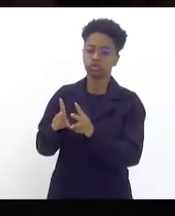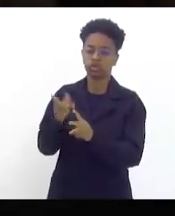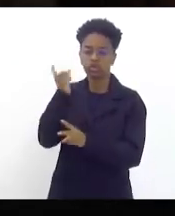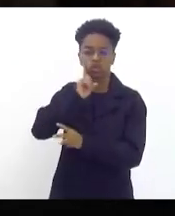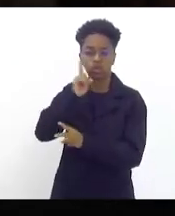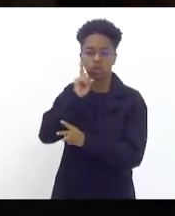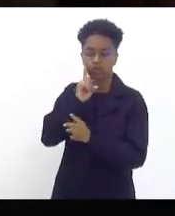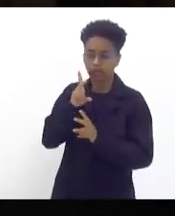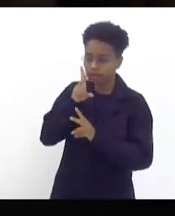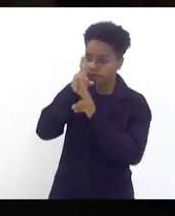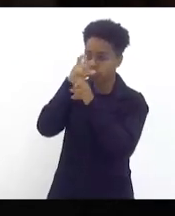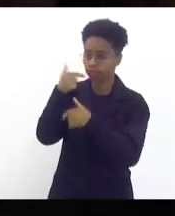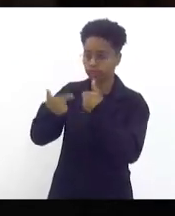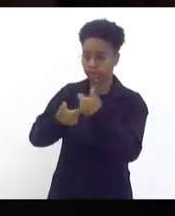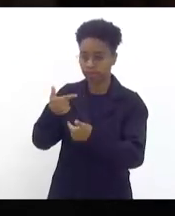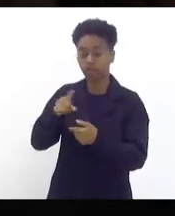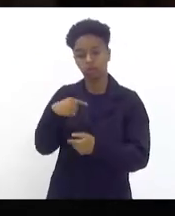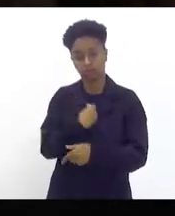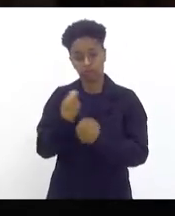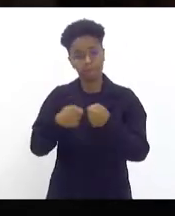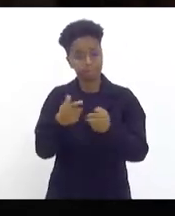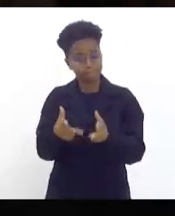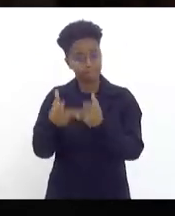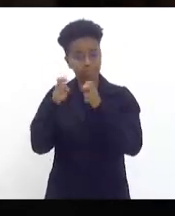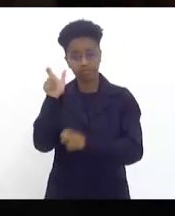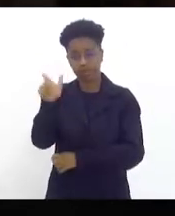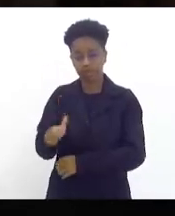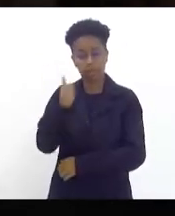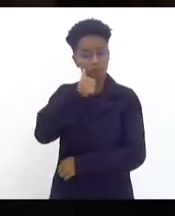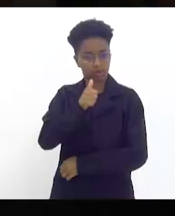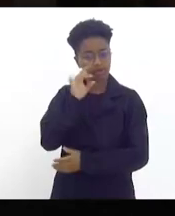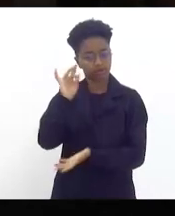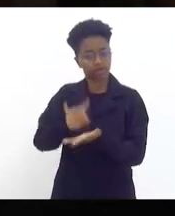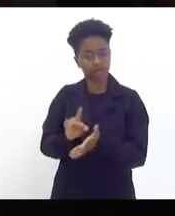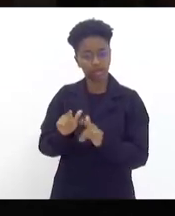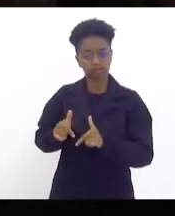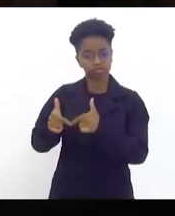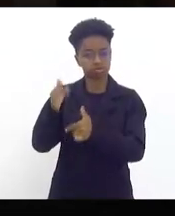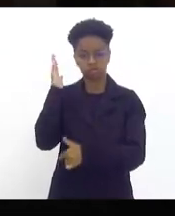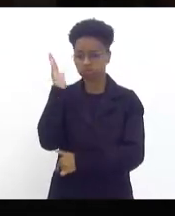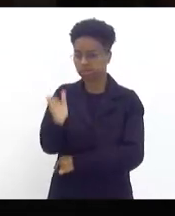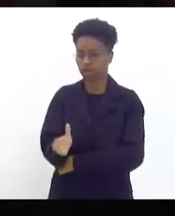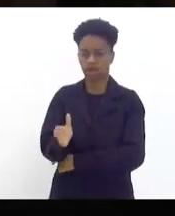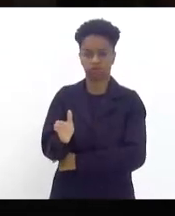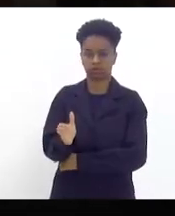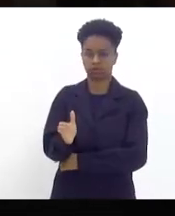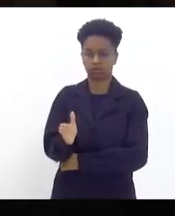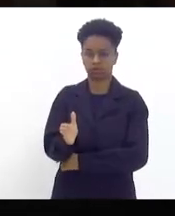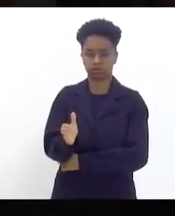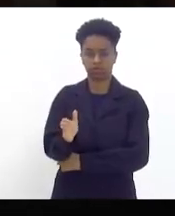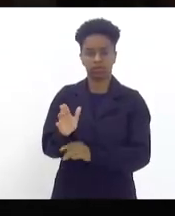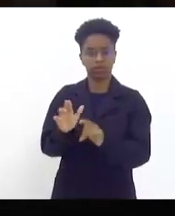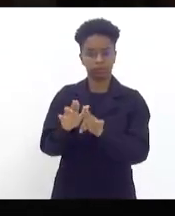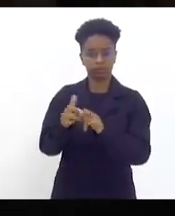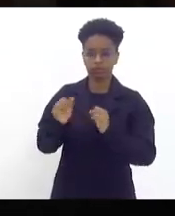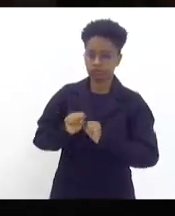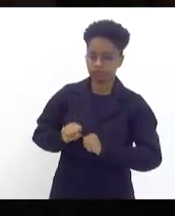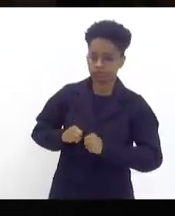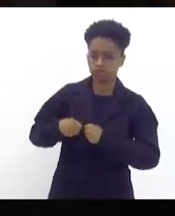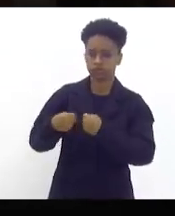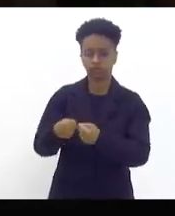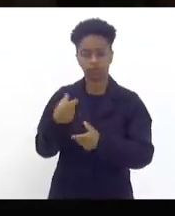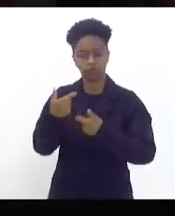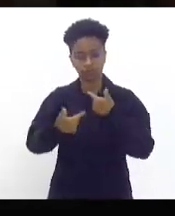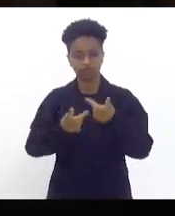cotidianamente reconheçamos que são as mulheres que cumprem de forma direta através do empenho da sua